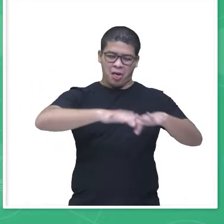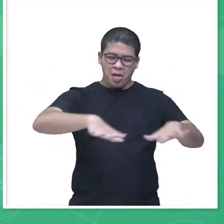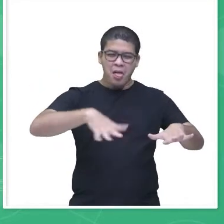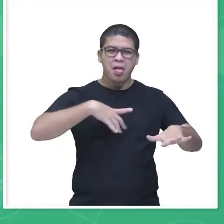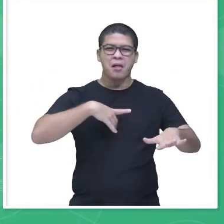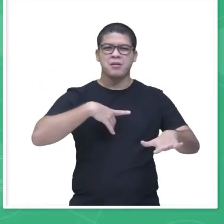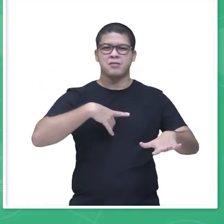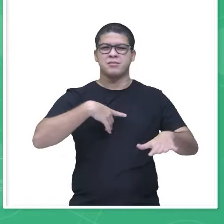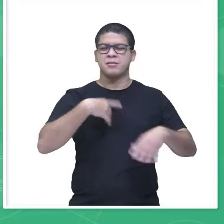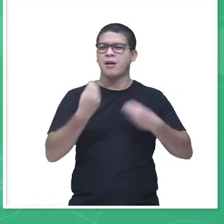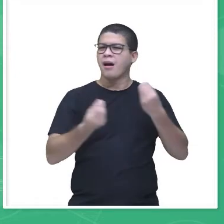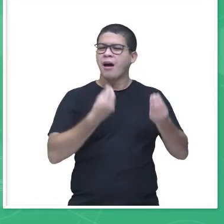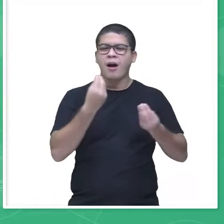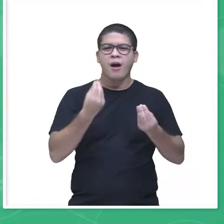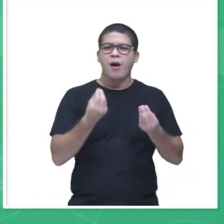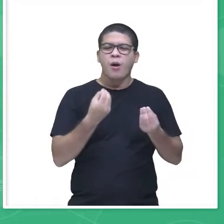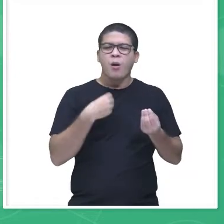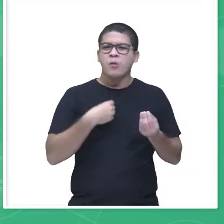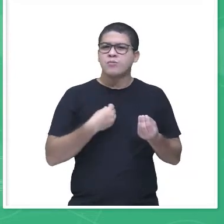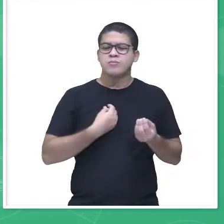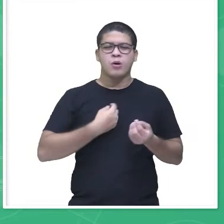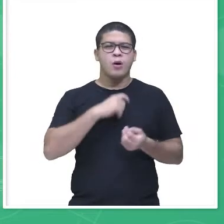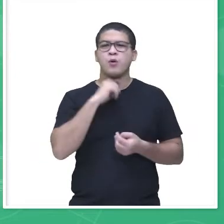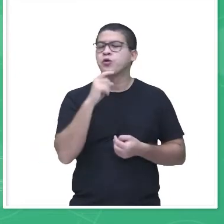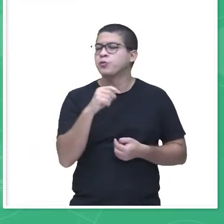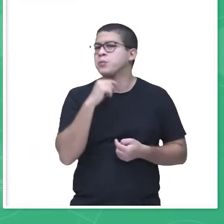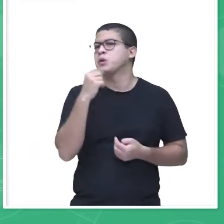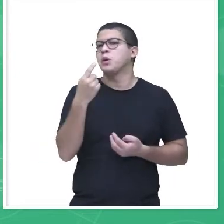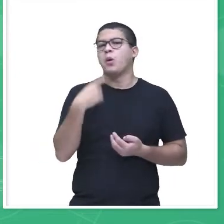e totalmente incapacitado